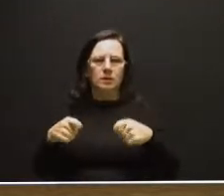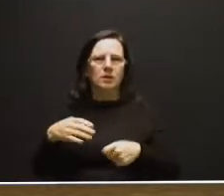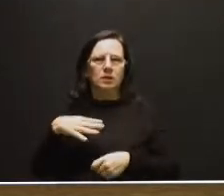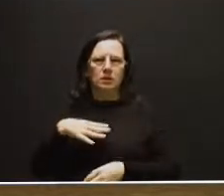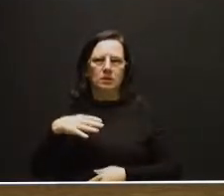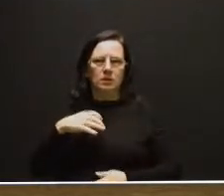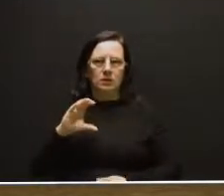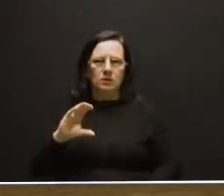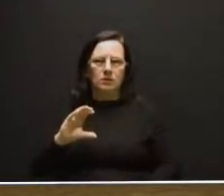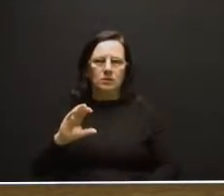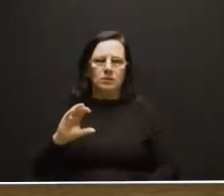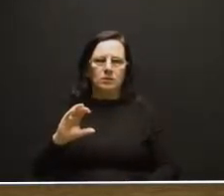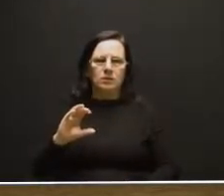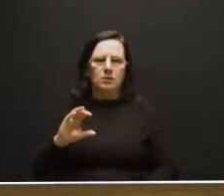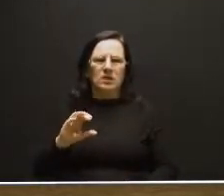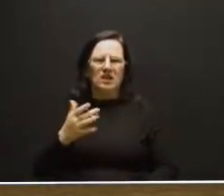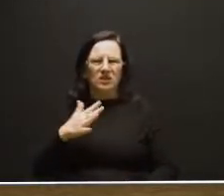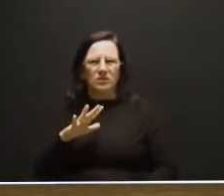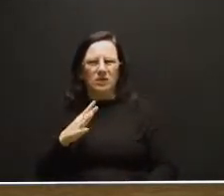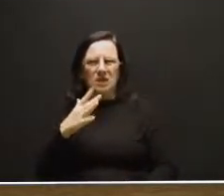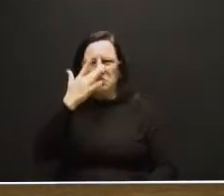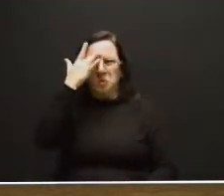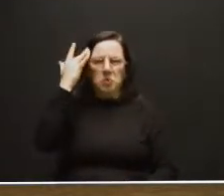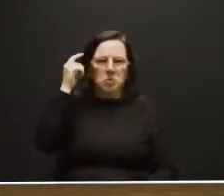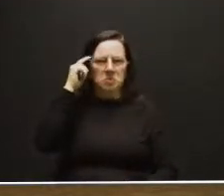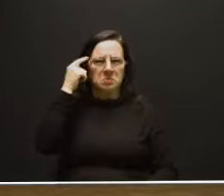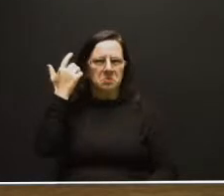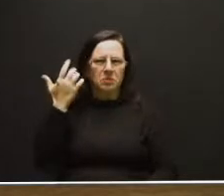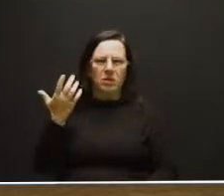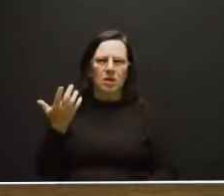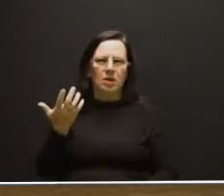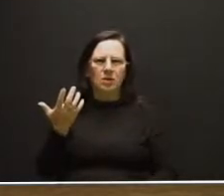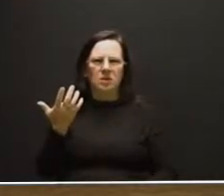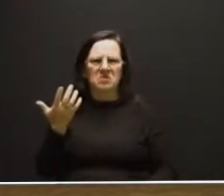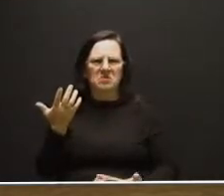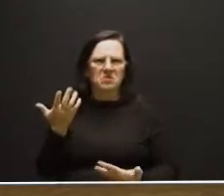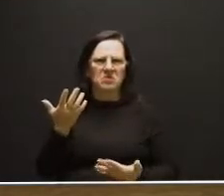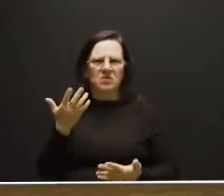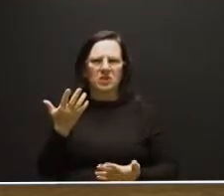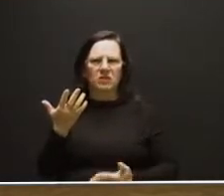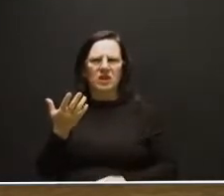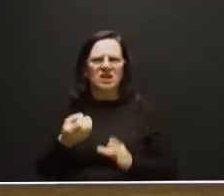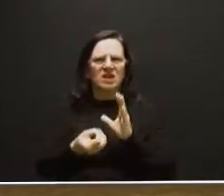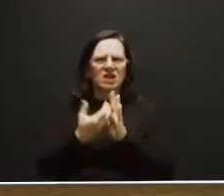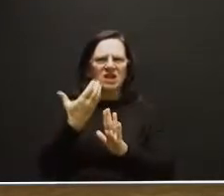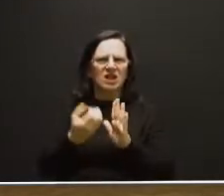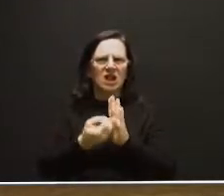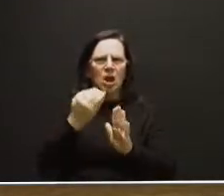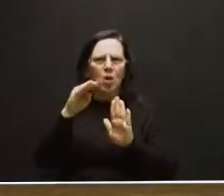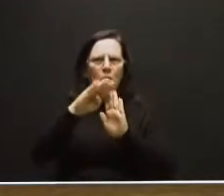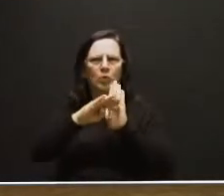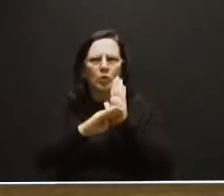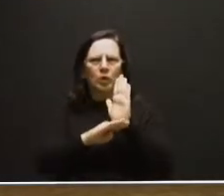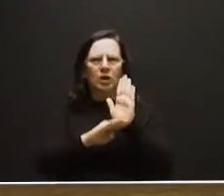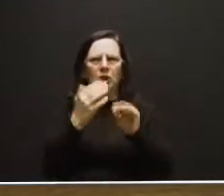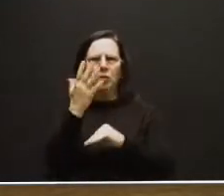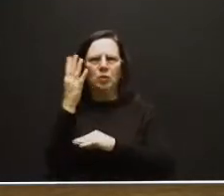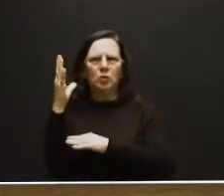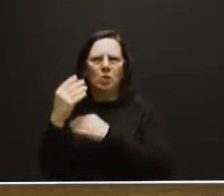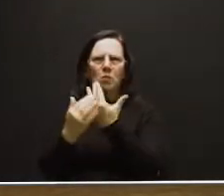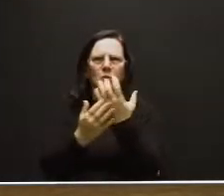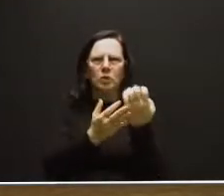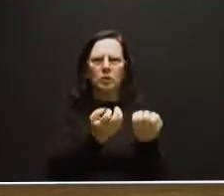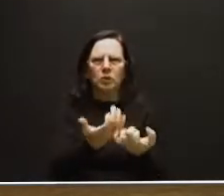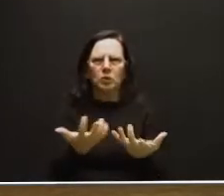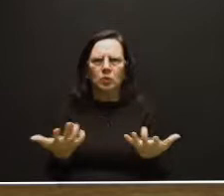nossa cidade às vezes muitos acham área mas é um c vai criar um programa municipal de arborização urbana